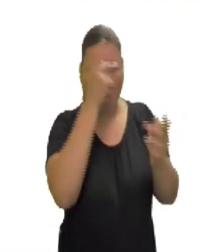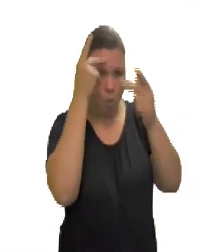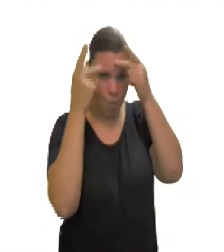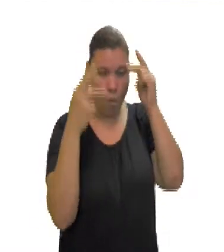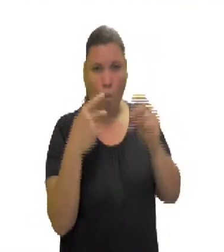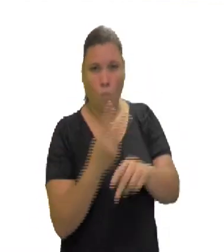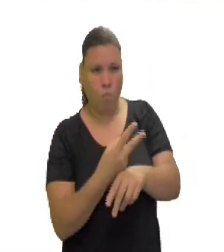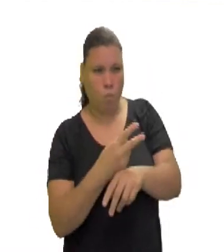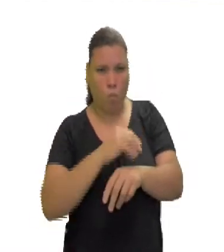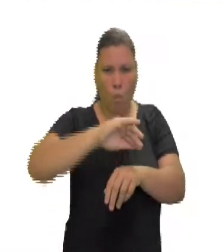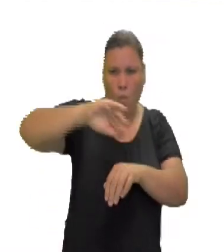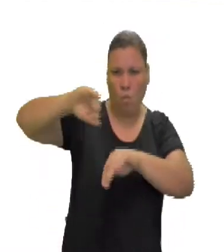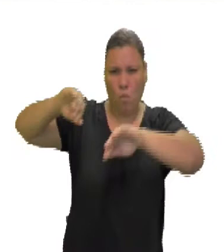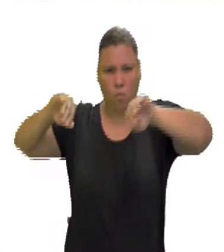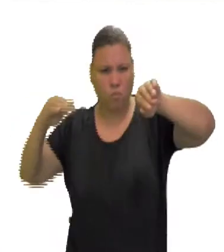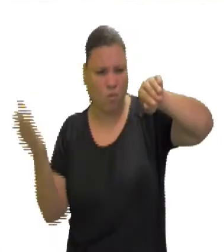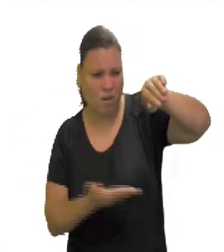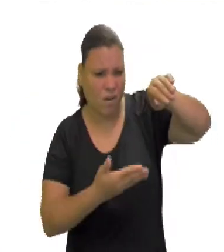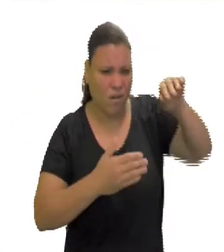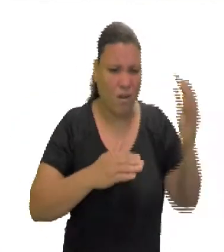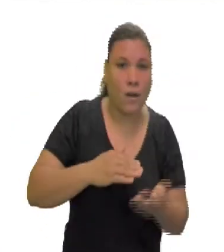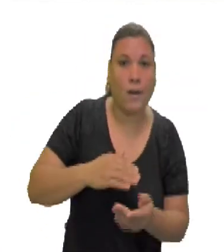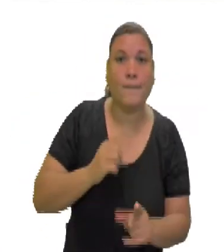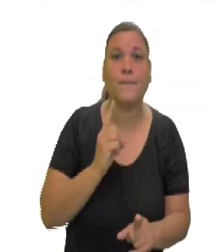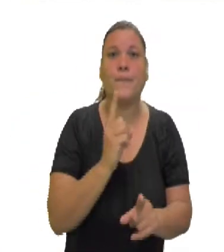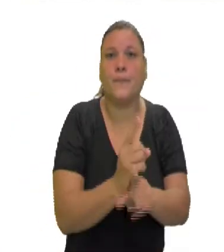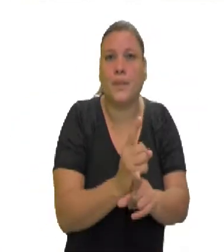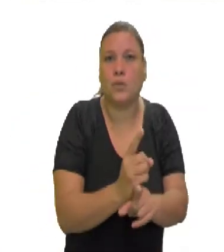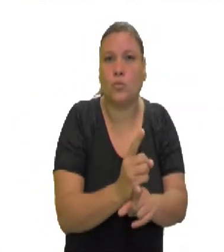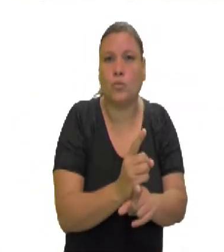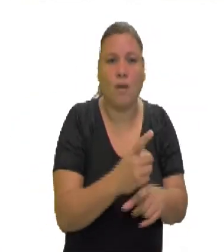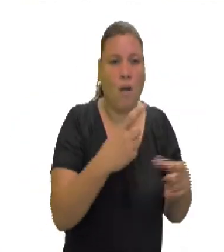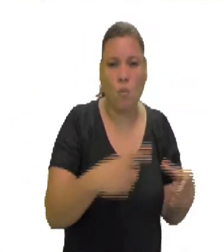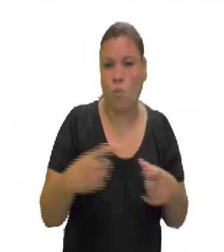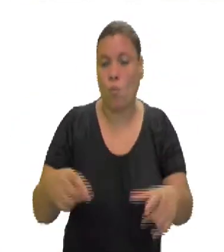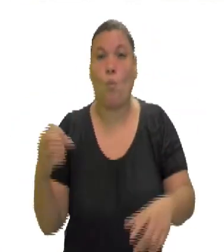e, além disso, eles iam atrás de recursos. Por exemplo,